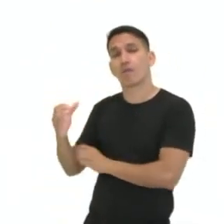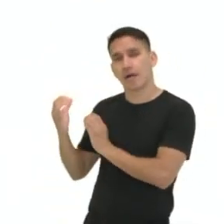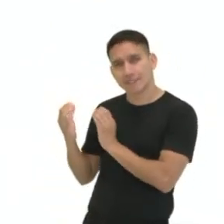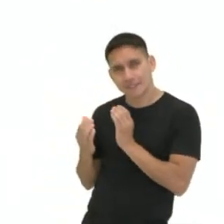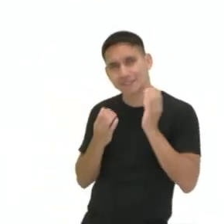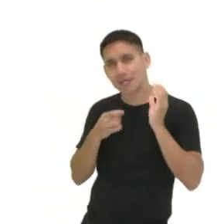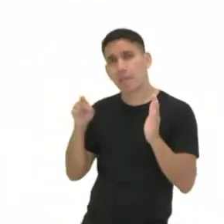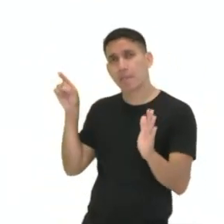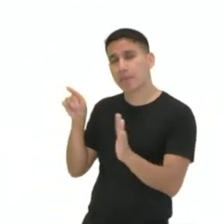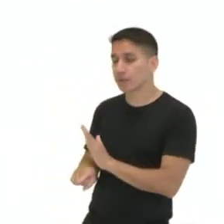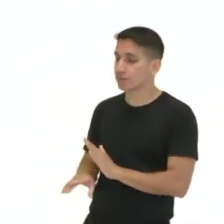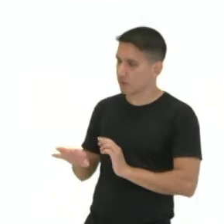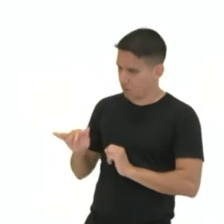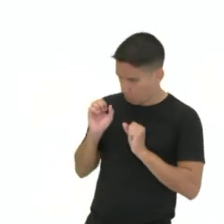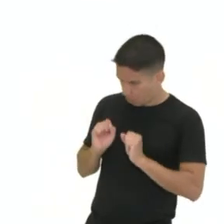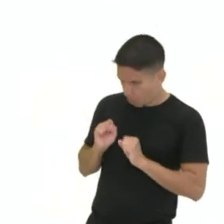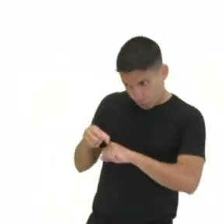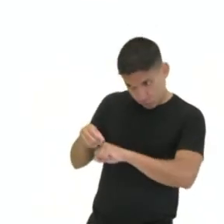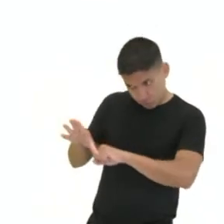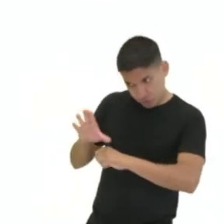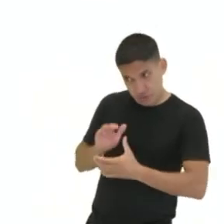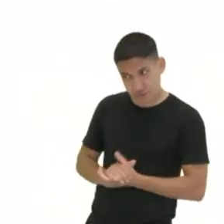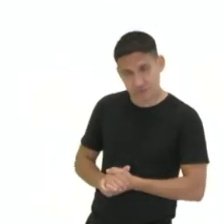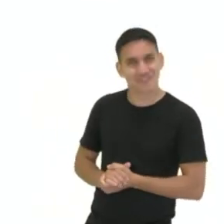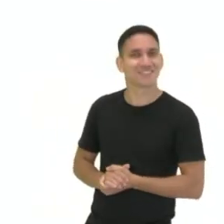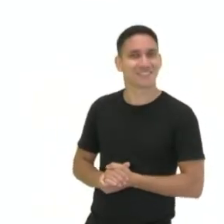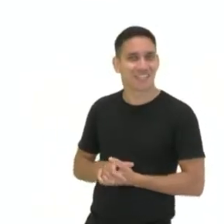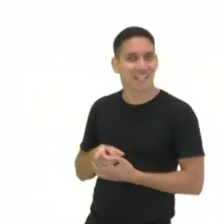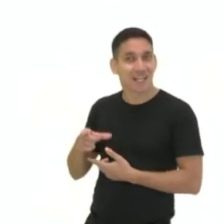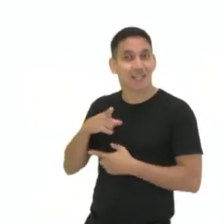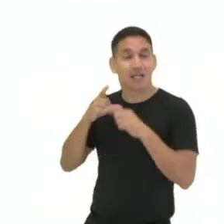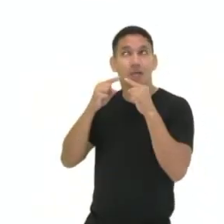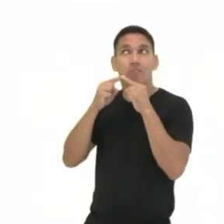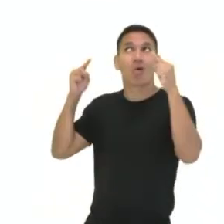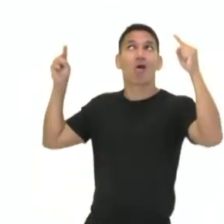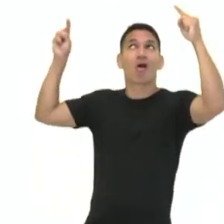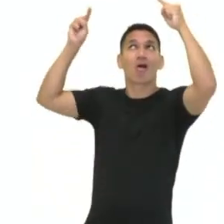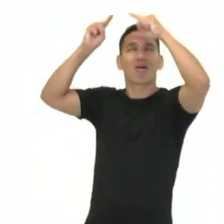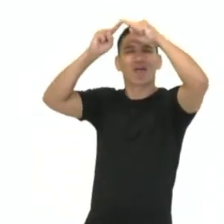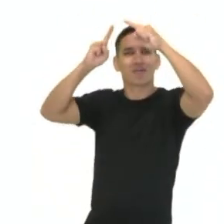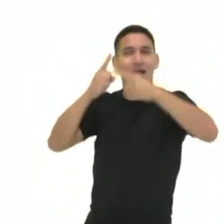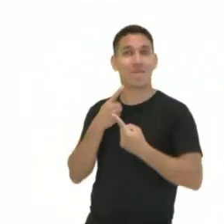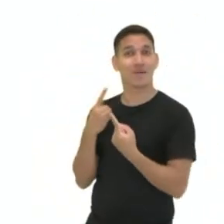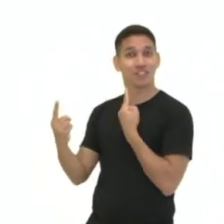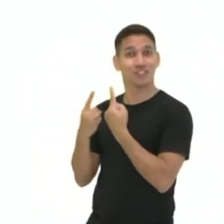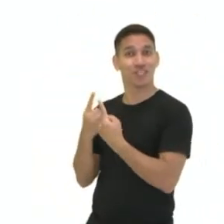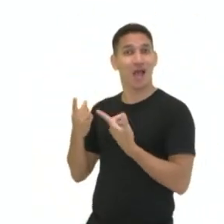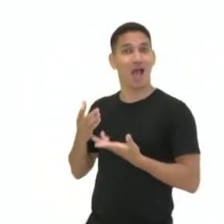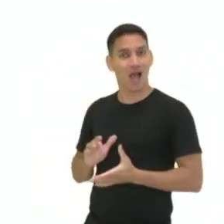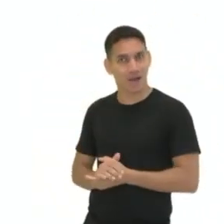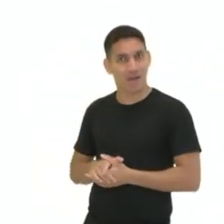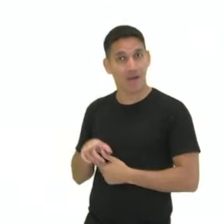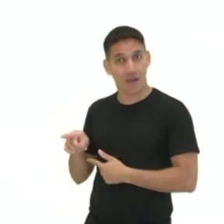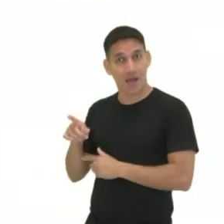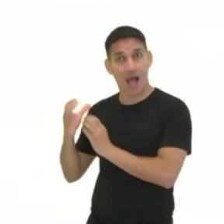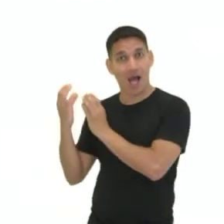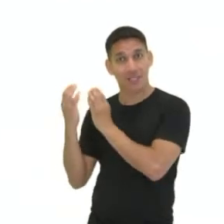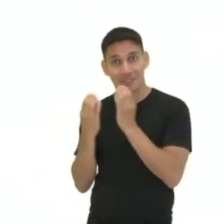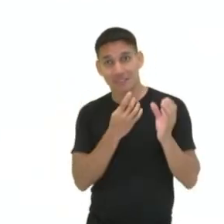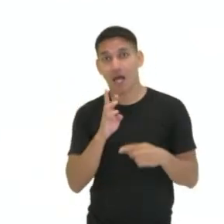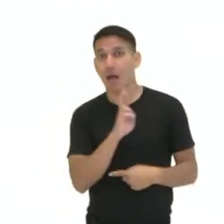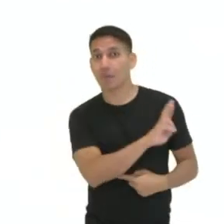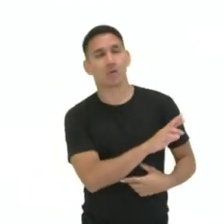Magali perguntando, posso te dar algumas dicas? Temos um balão de diálogo, né? E a Magali prontamente